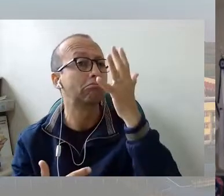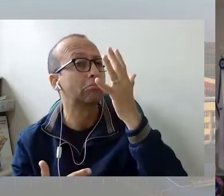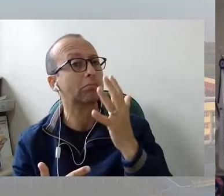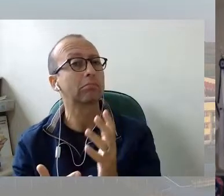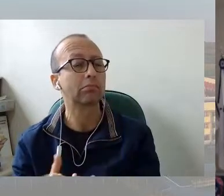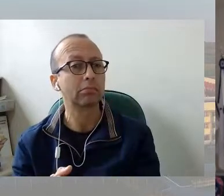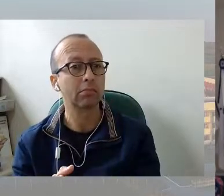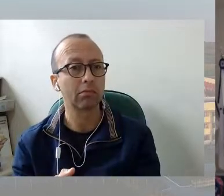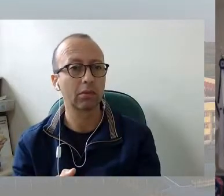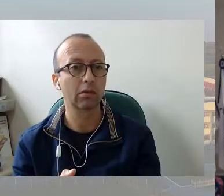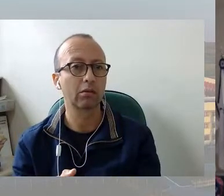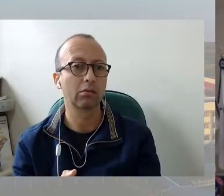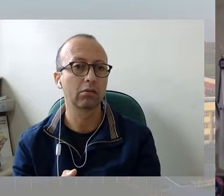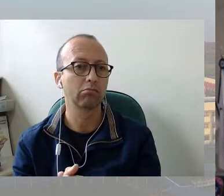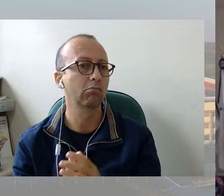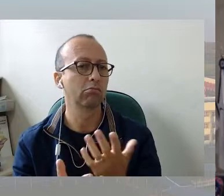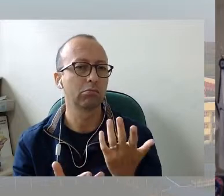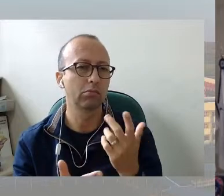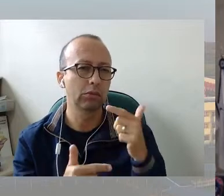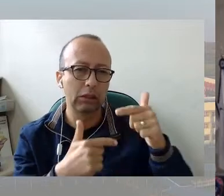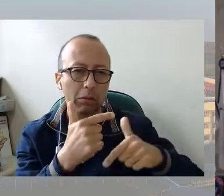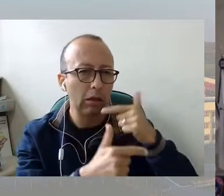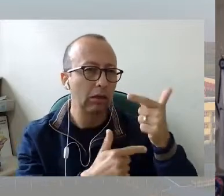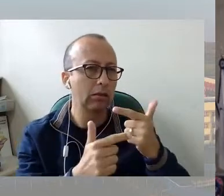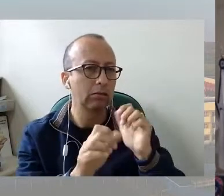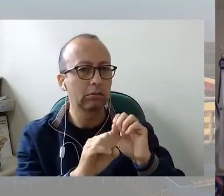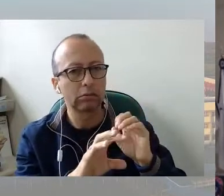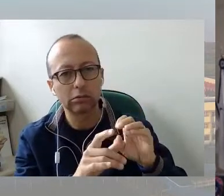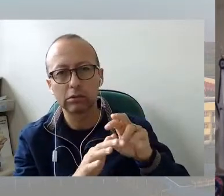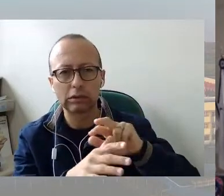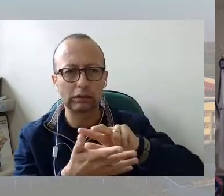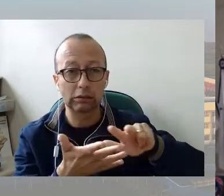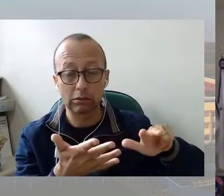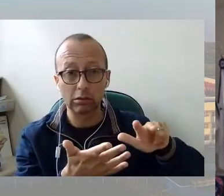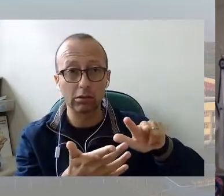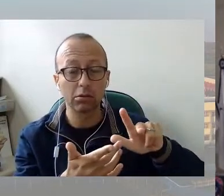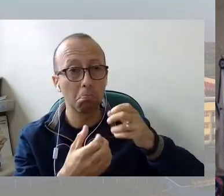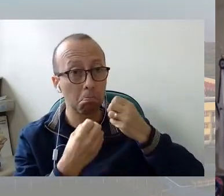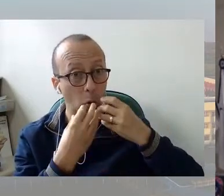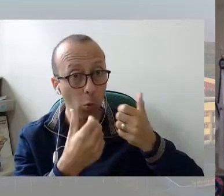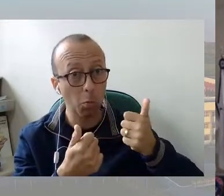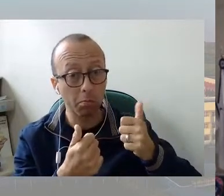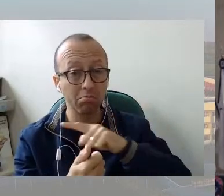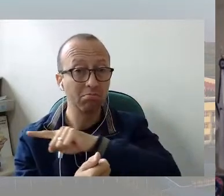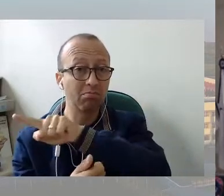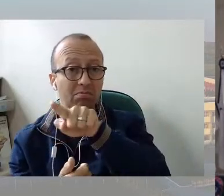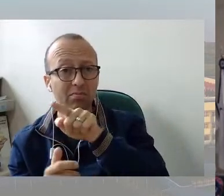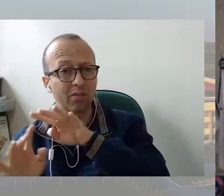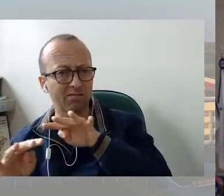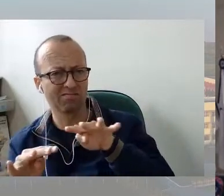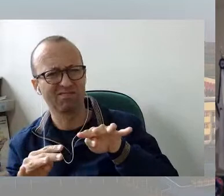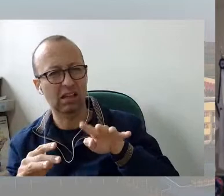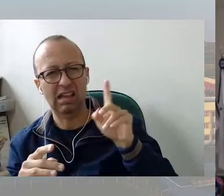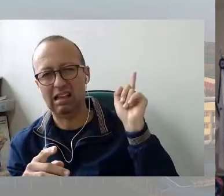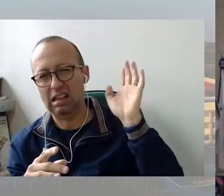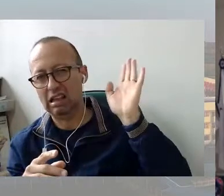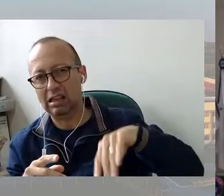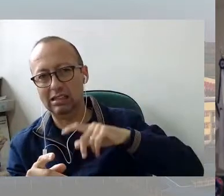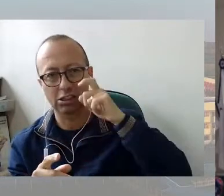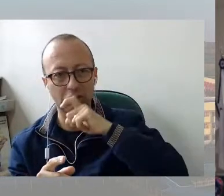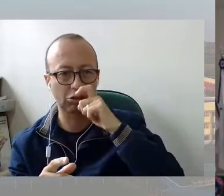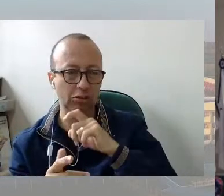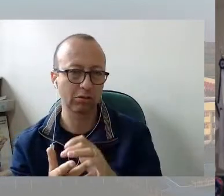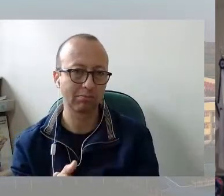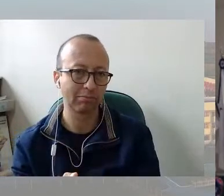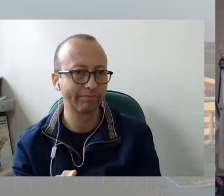belo trabalho que vem sendo realizado, um belo trabalho que foi realizado. Bom, se a